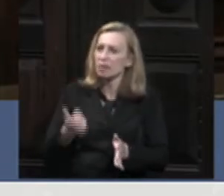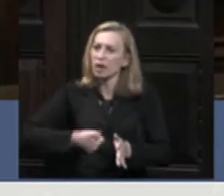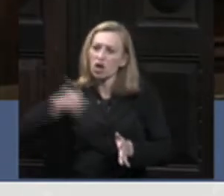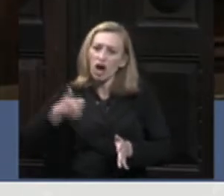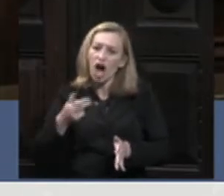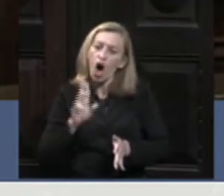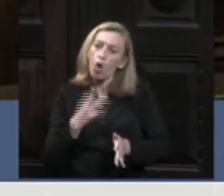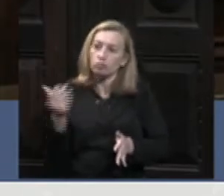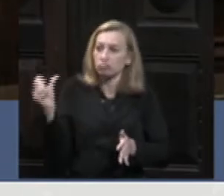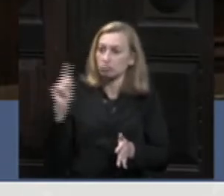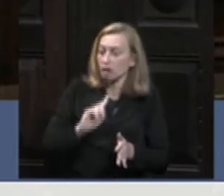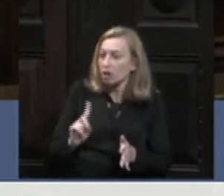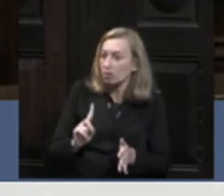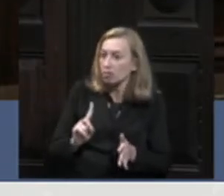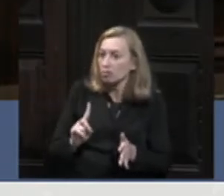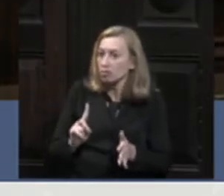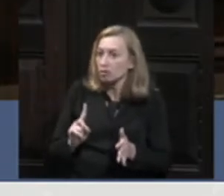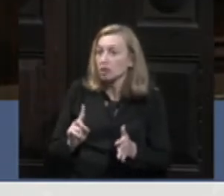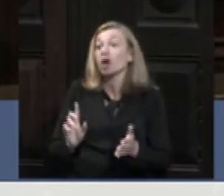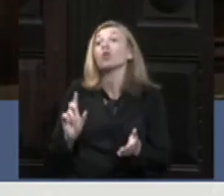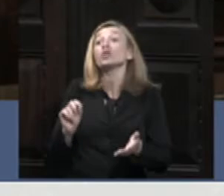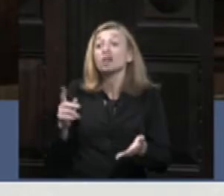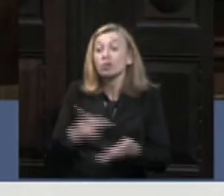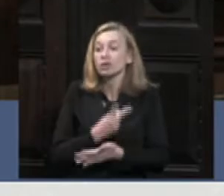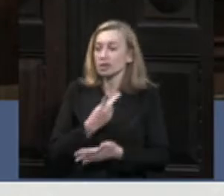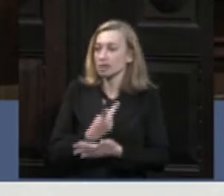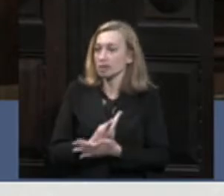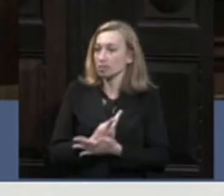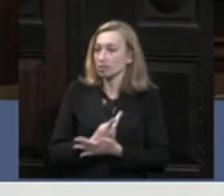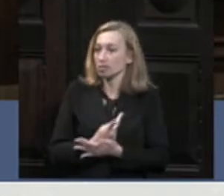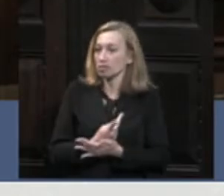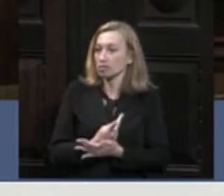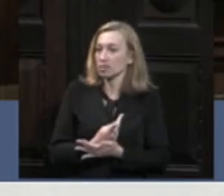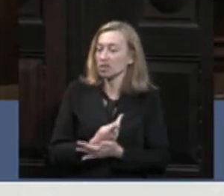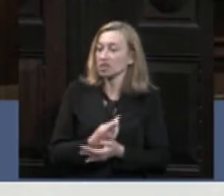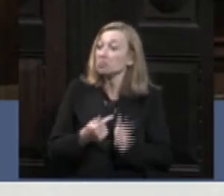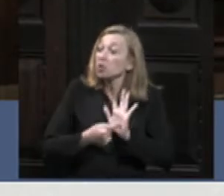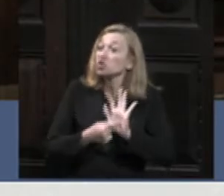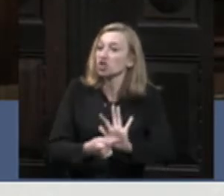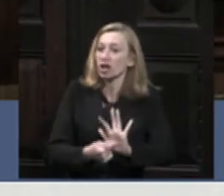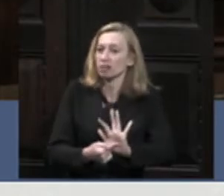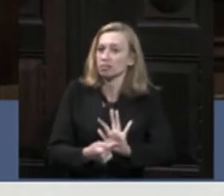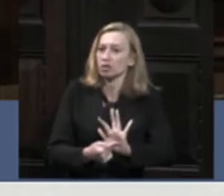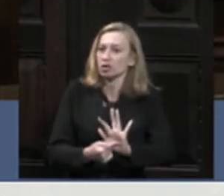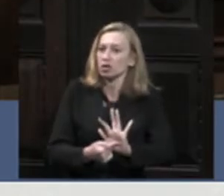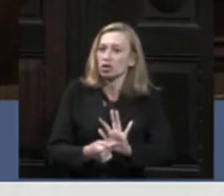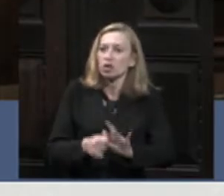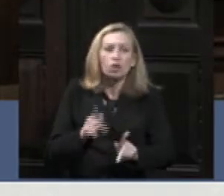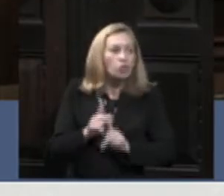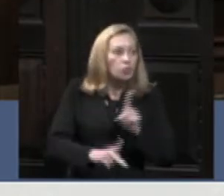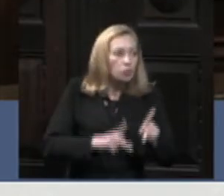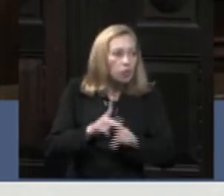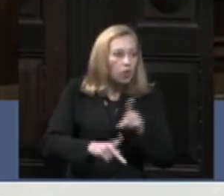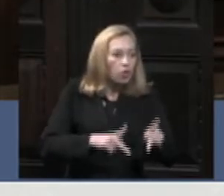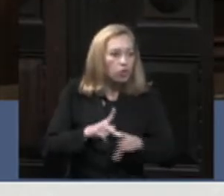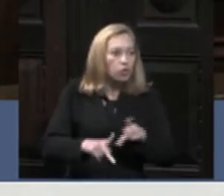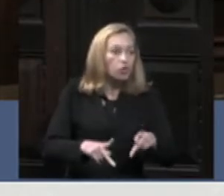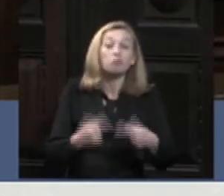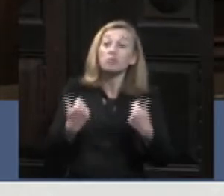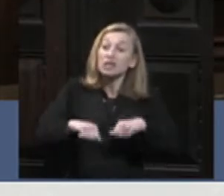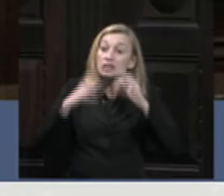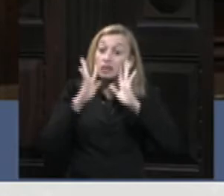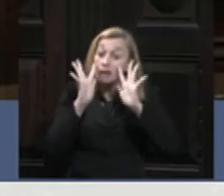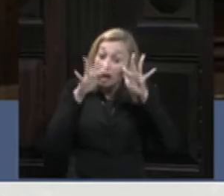povo. É isso que está sendo feito, é isso que está sendo pregado, é isso que o povo brasileiro precisa estar